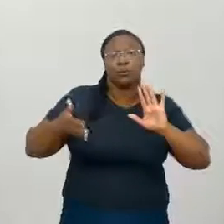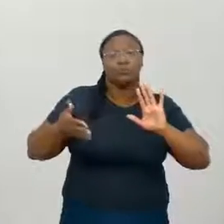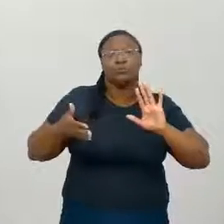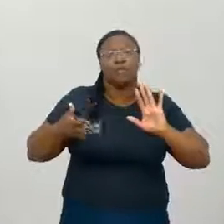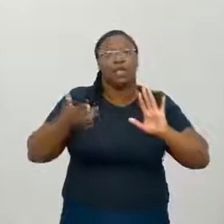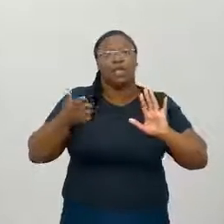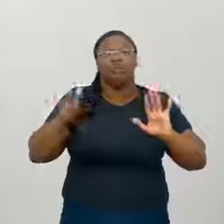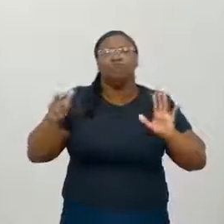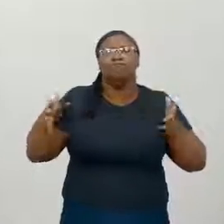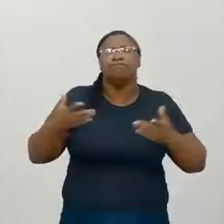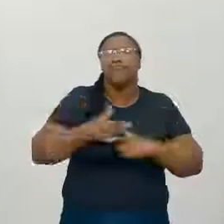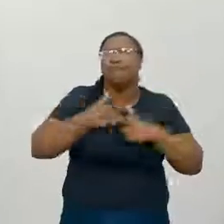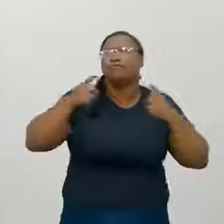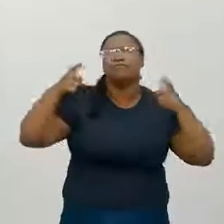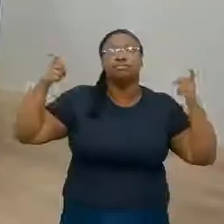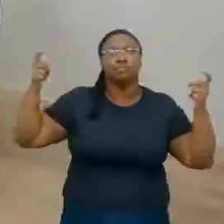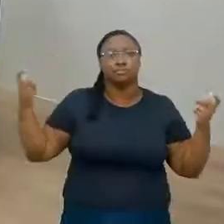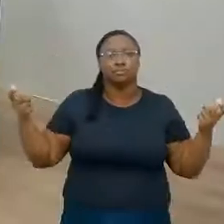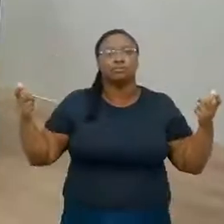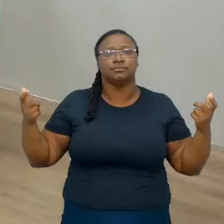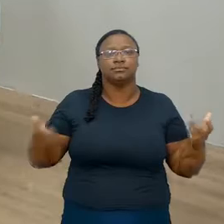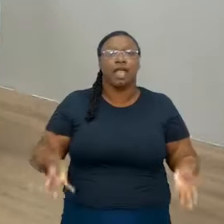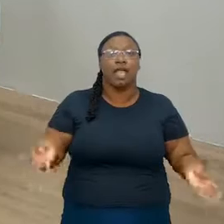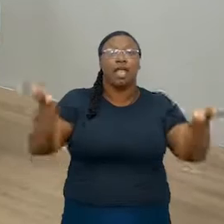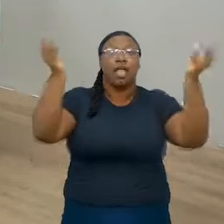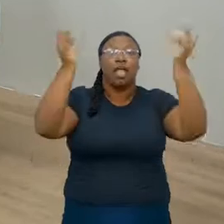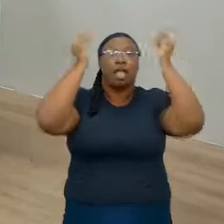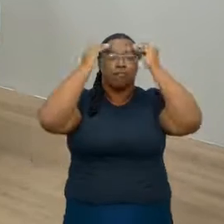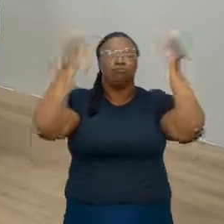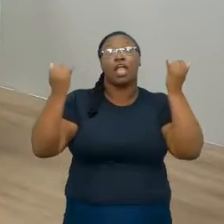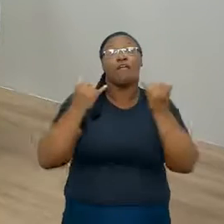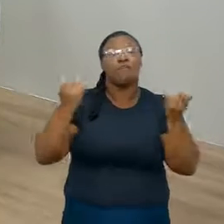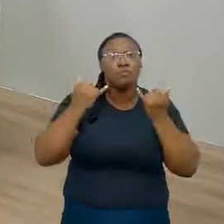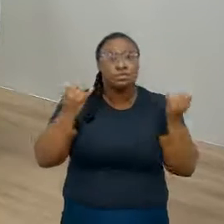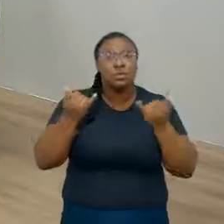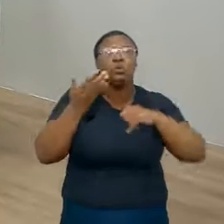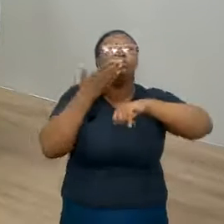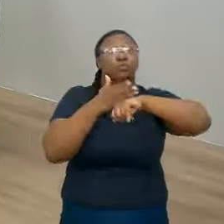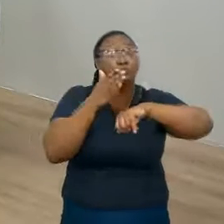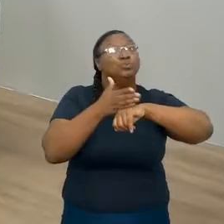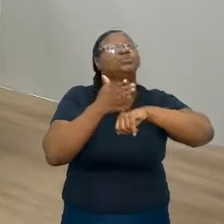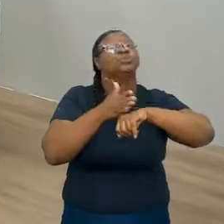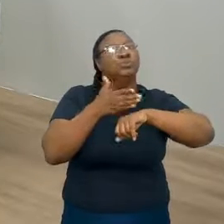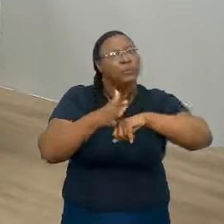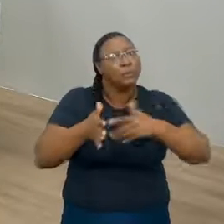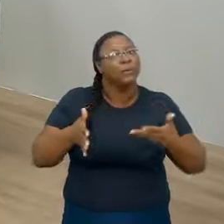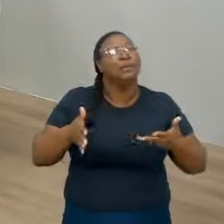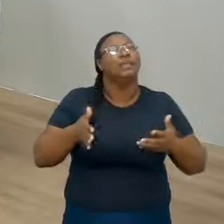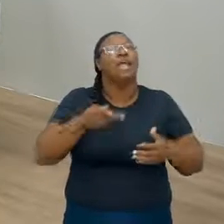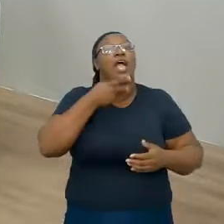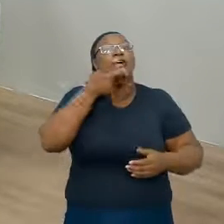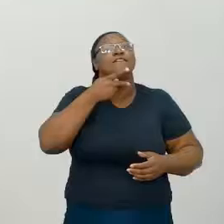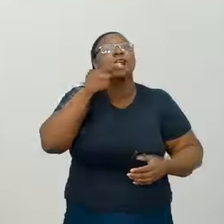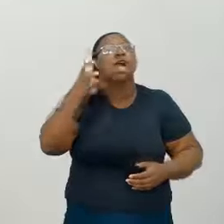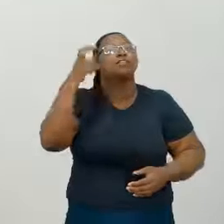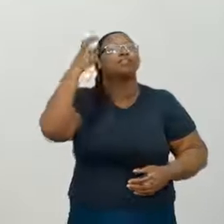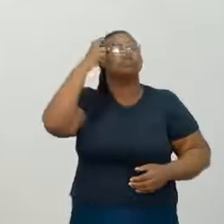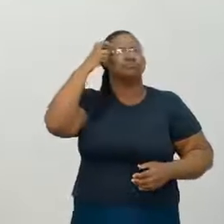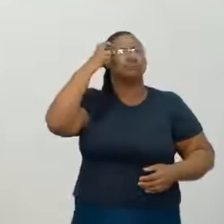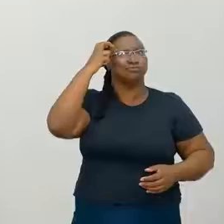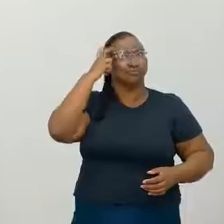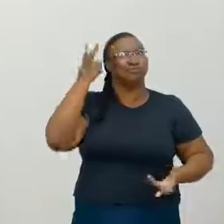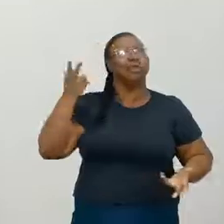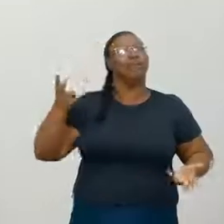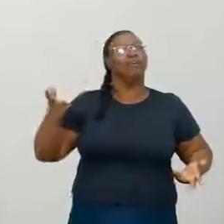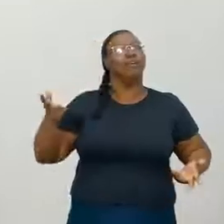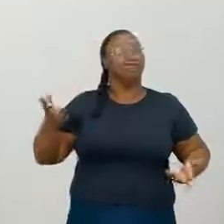circulação que a gente tem. As informações, as influências. Isso, né? É uma coisa que eu costumo falar, essa cultura, né? A